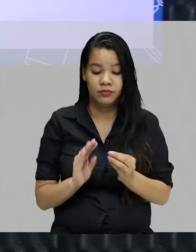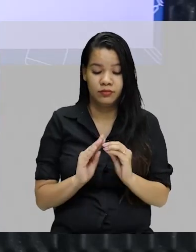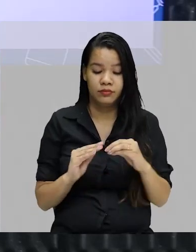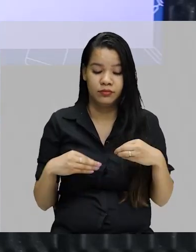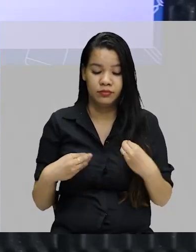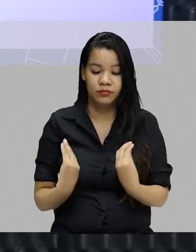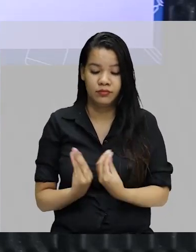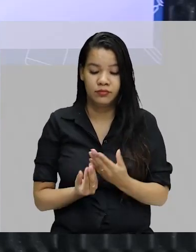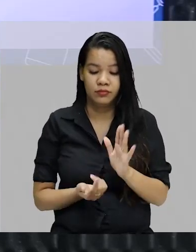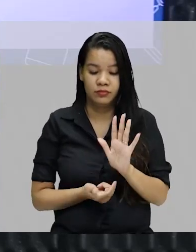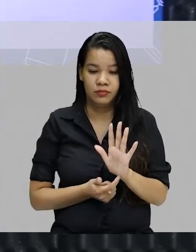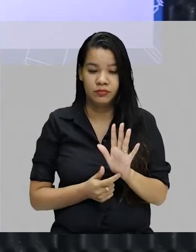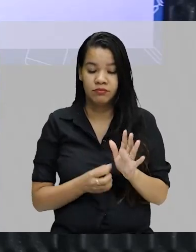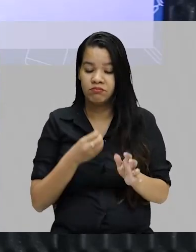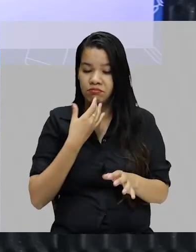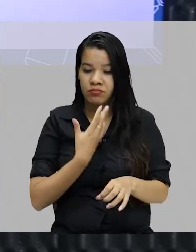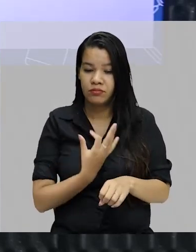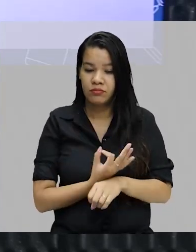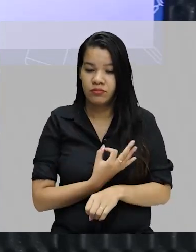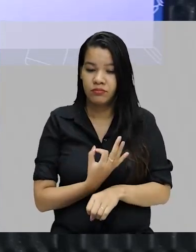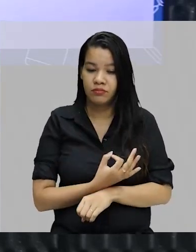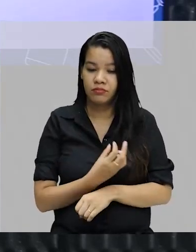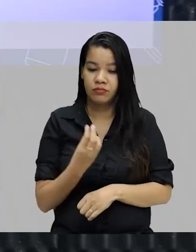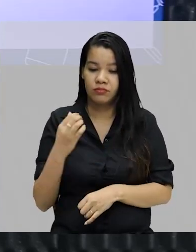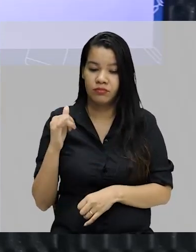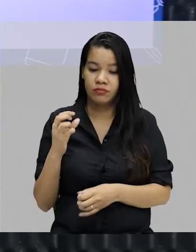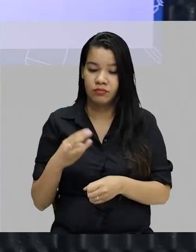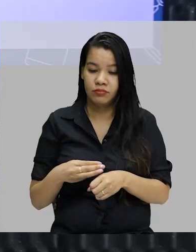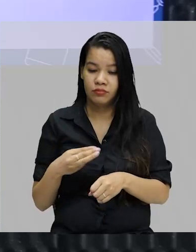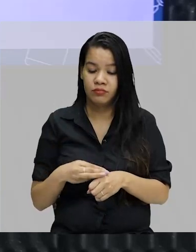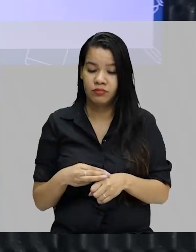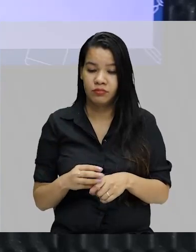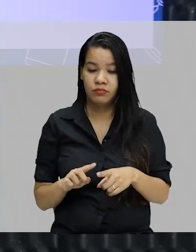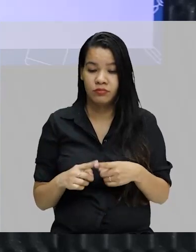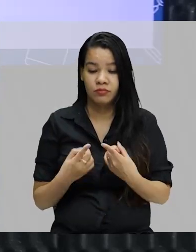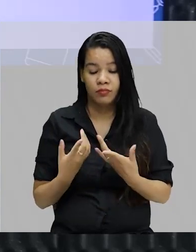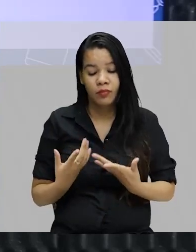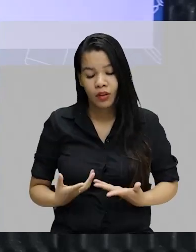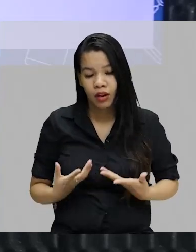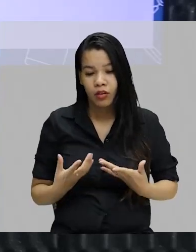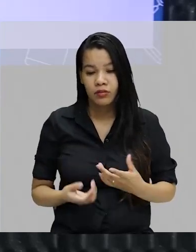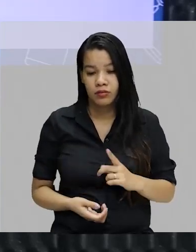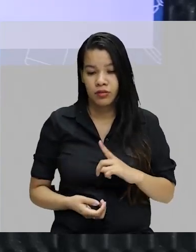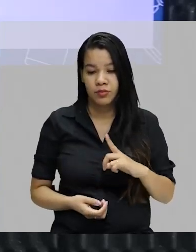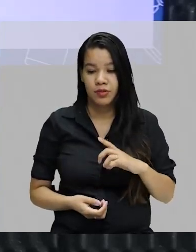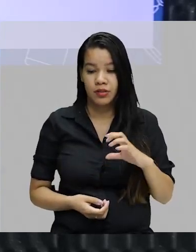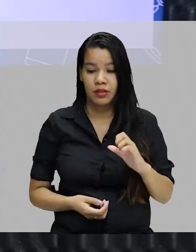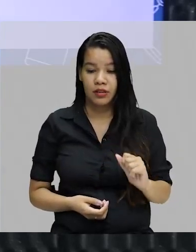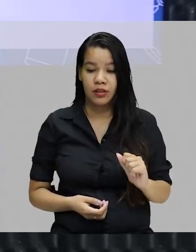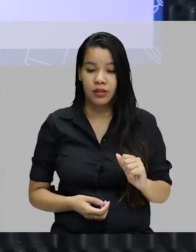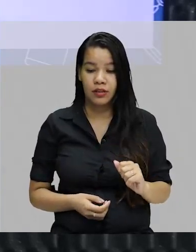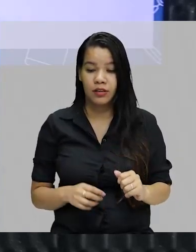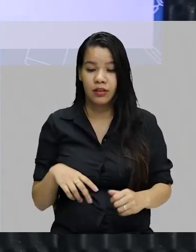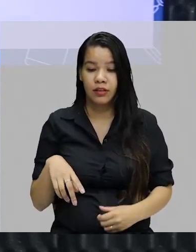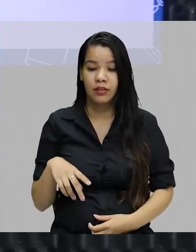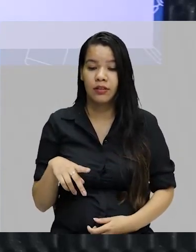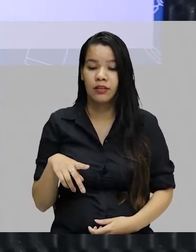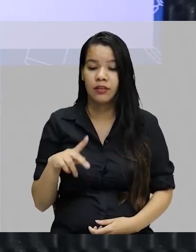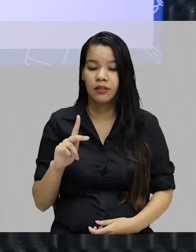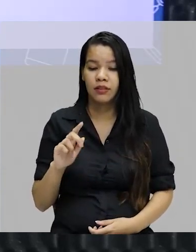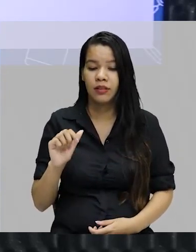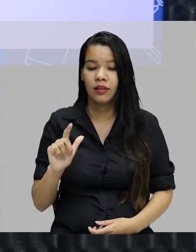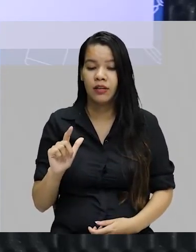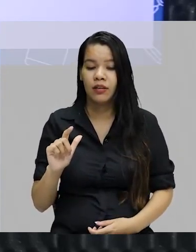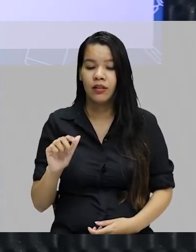alta resistência mecânica, mas seja leve. Nós temos o Kevlar, utilizado nos coletes à prova de bala,